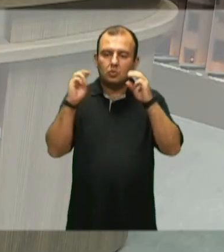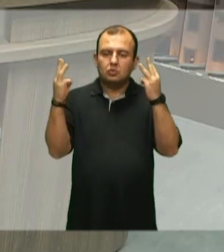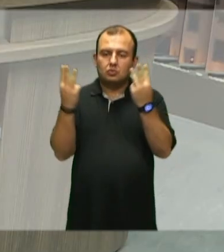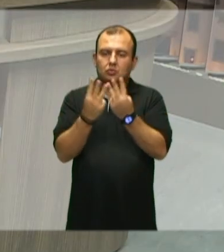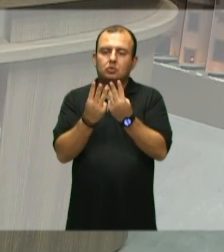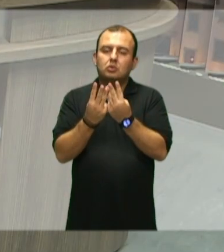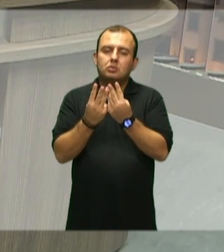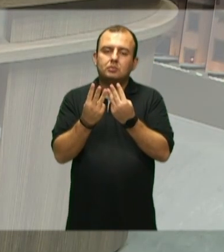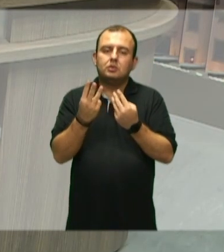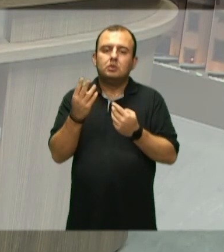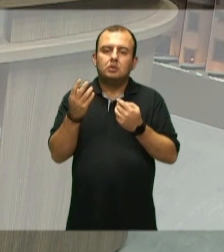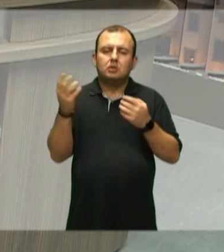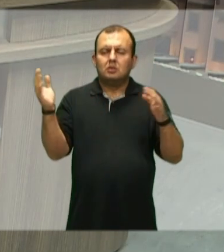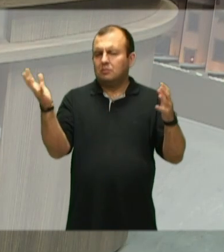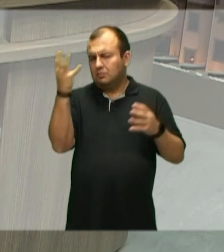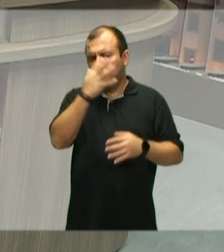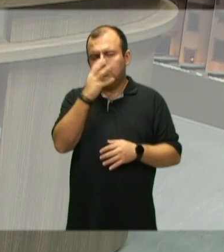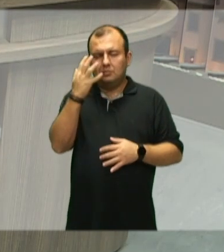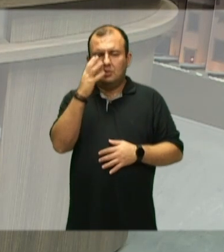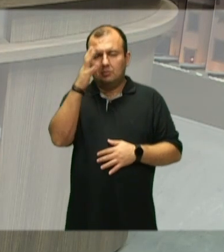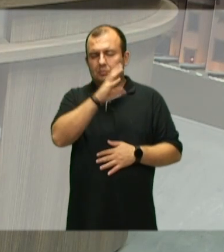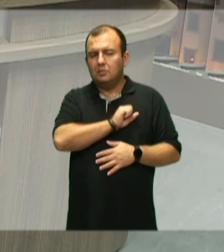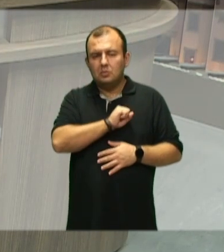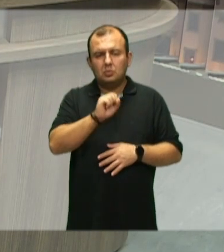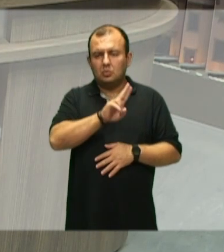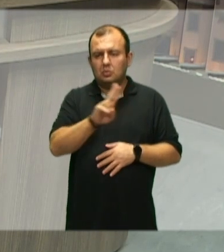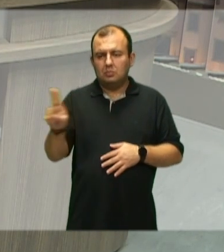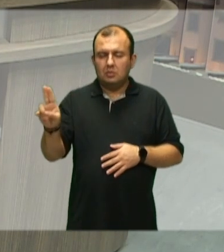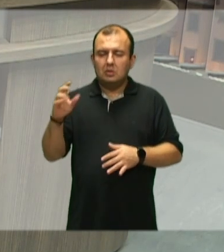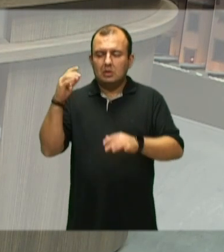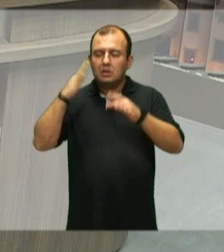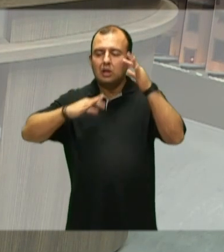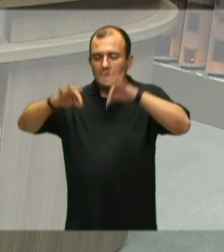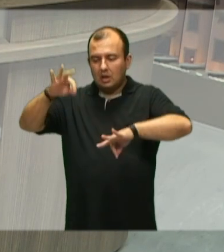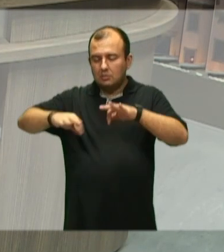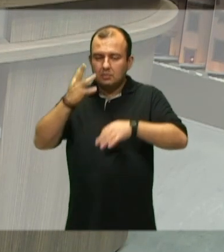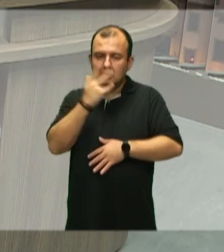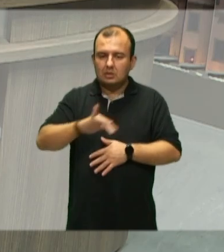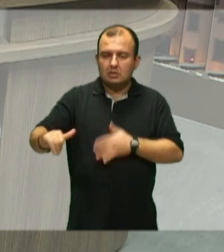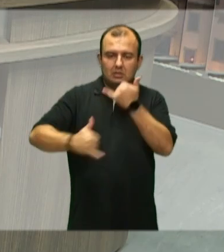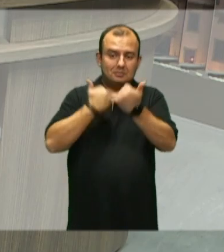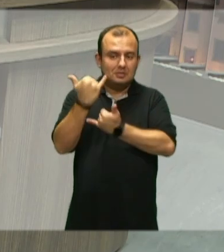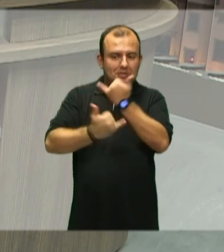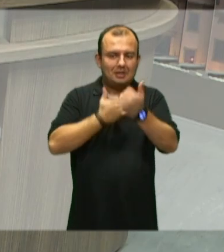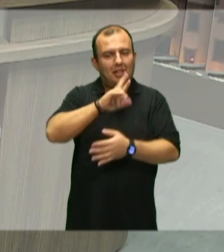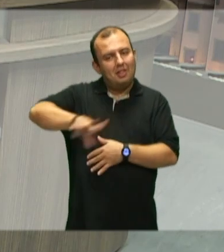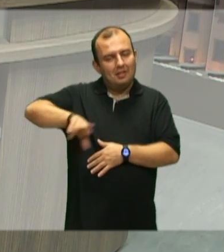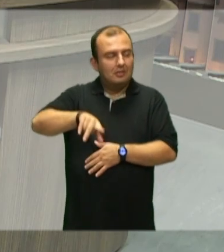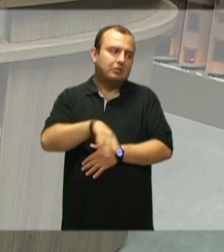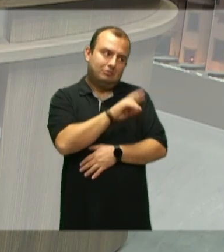o nome. Uhum. Teatro para Crianças Não é Brincadeira. Não mesmo.